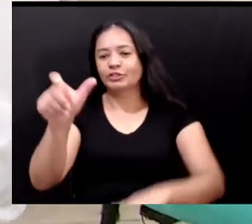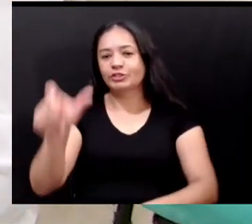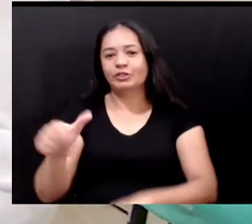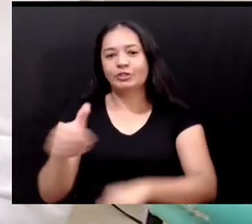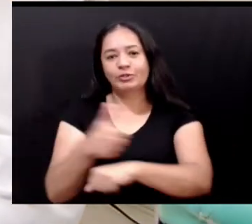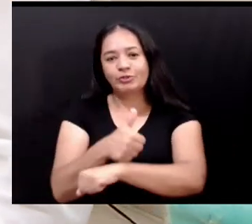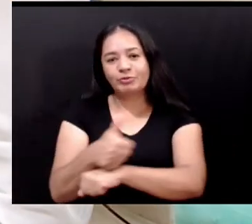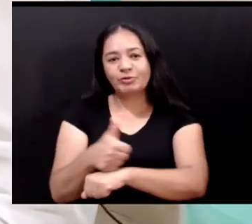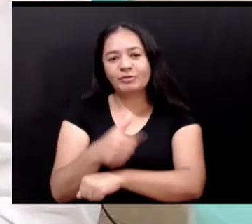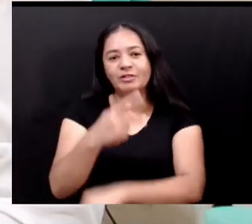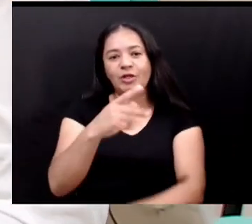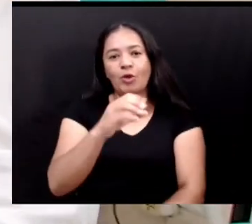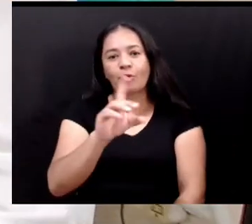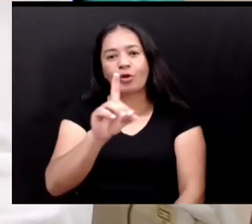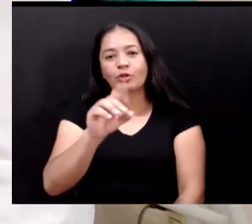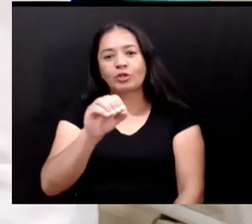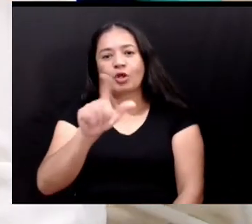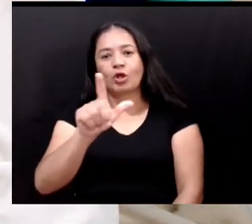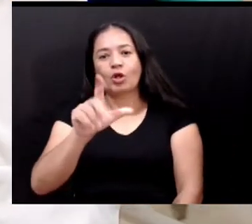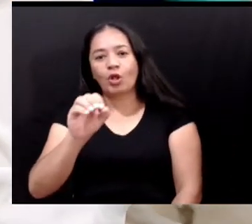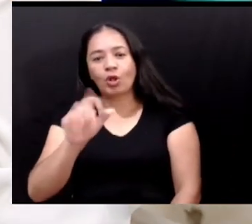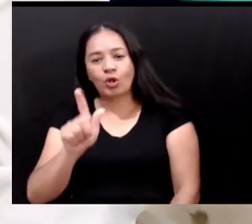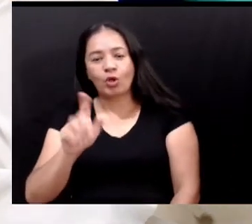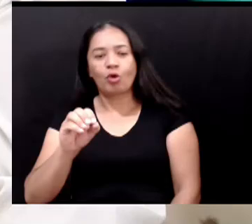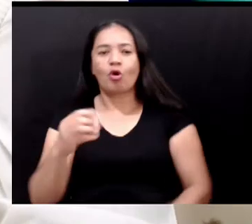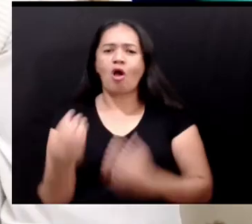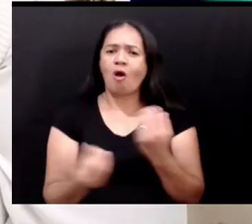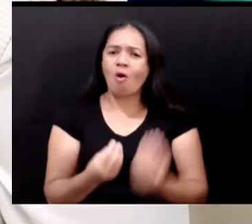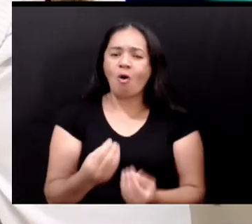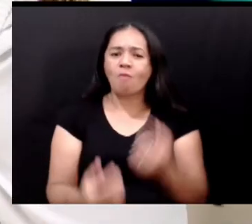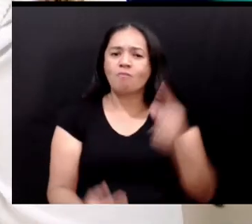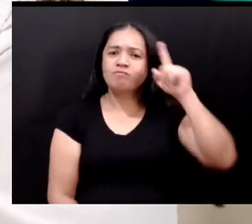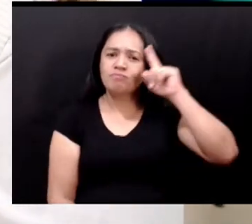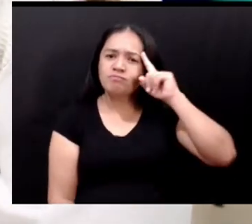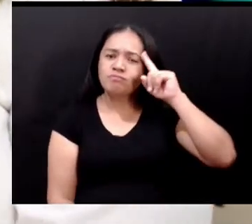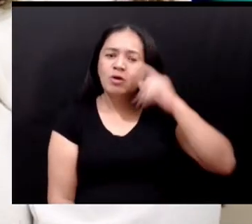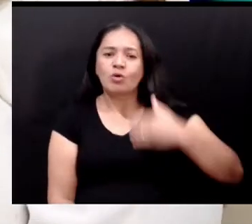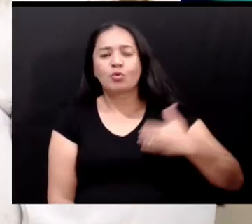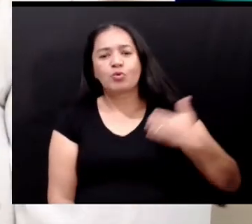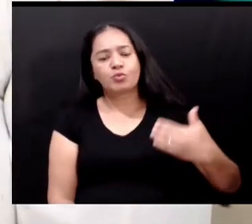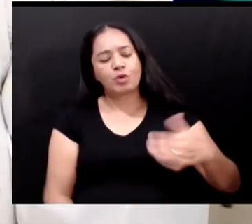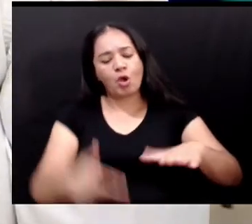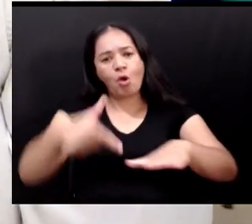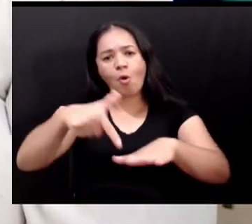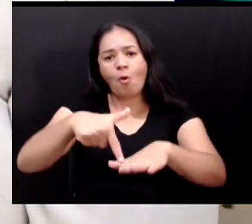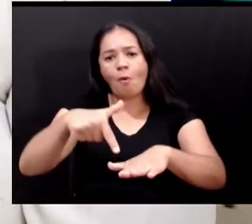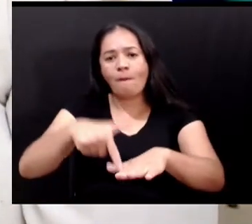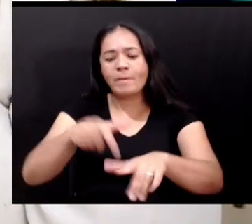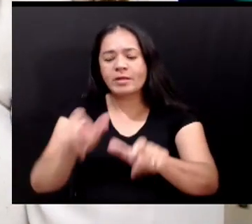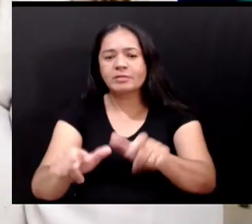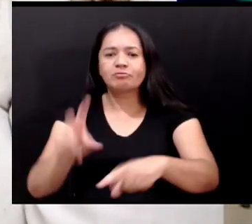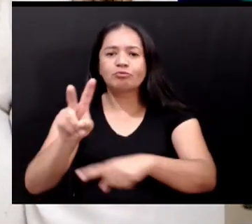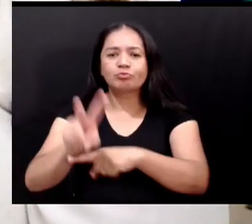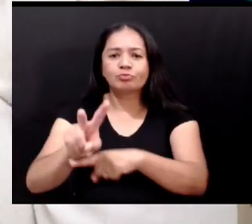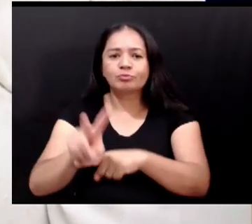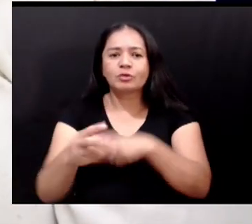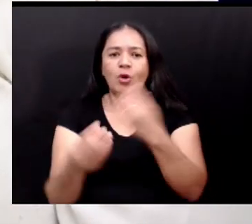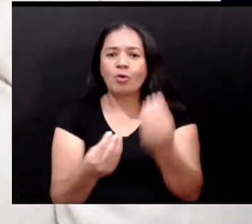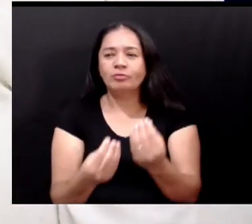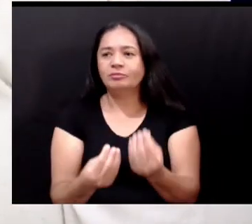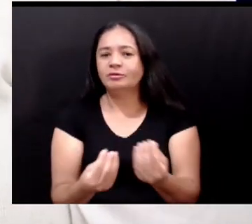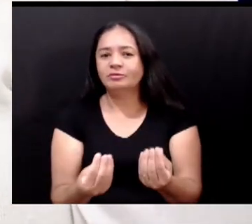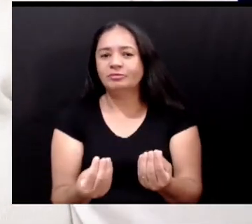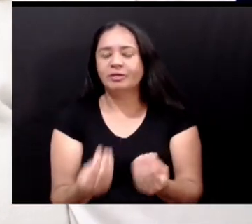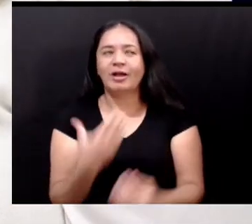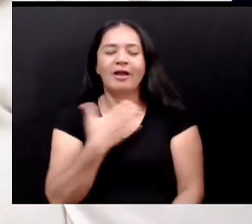para saber como é o dia a dia. Lene, como que é cuidar dos pés das pessoas, né? É muito gostoso,